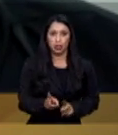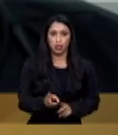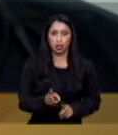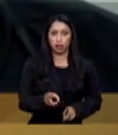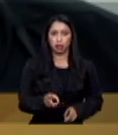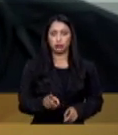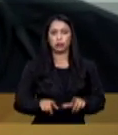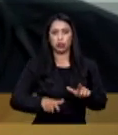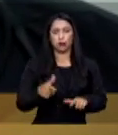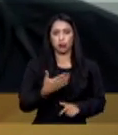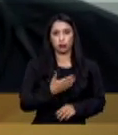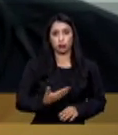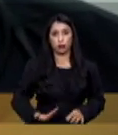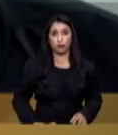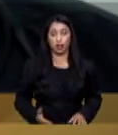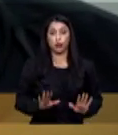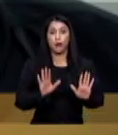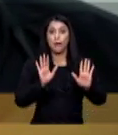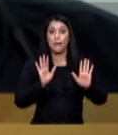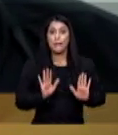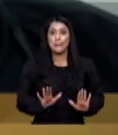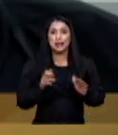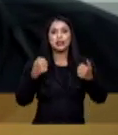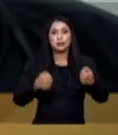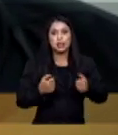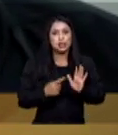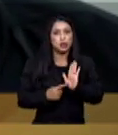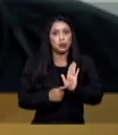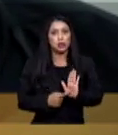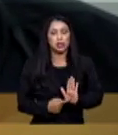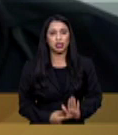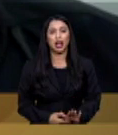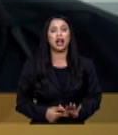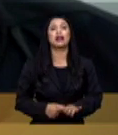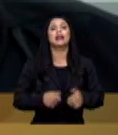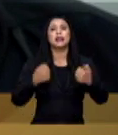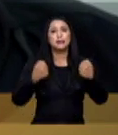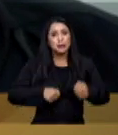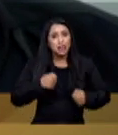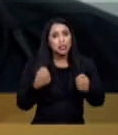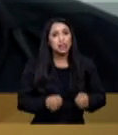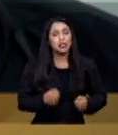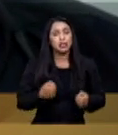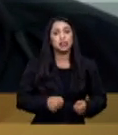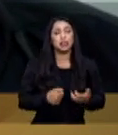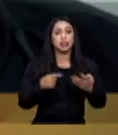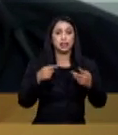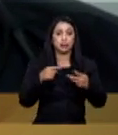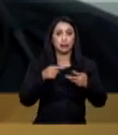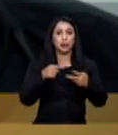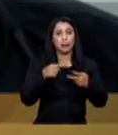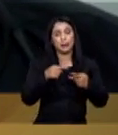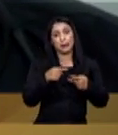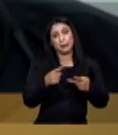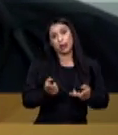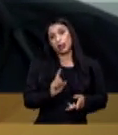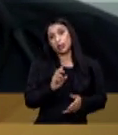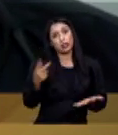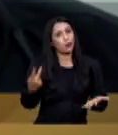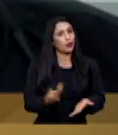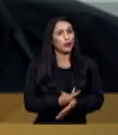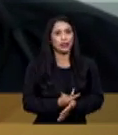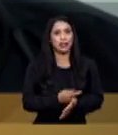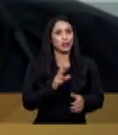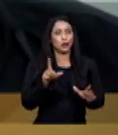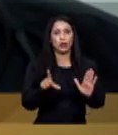Estado. Mas é preciso que efetivamente exista e seja bem demonstrada a presença dessas circunstâncias singulares, o que não ocorreu no